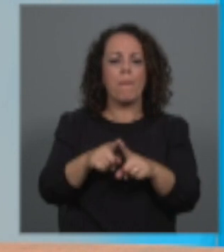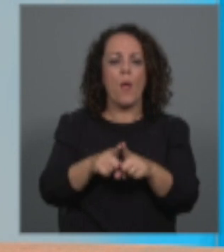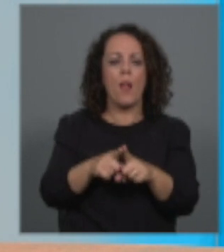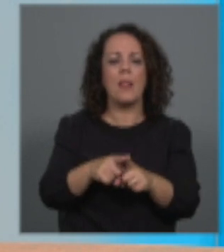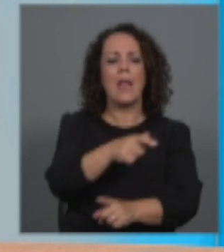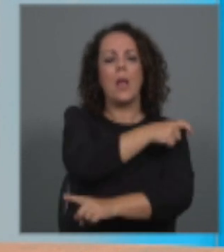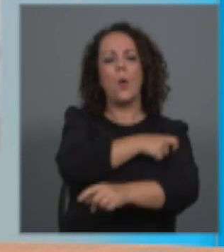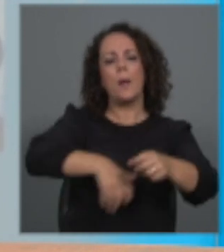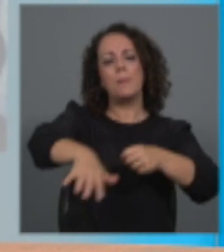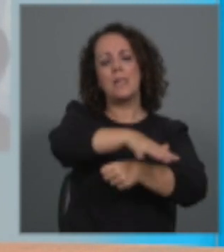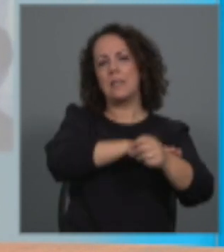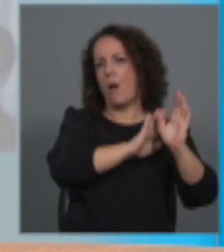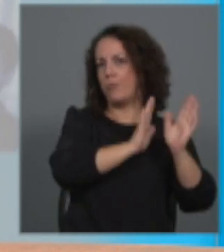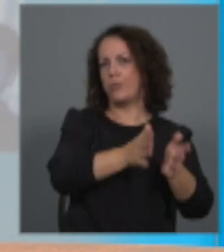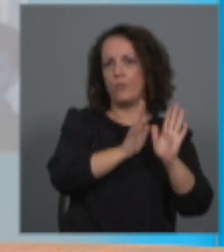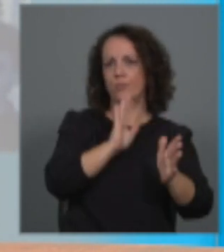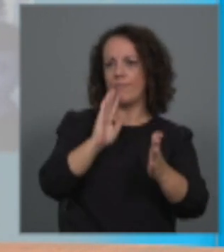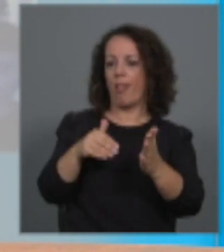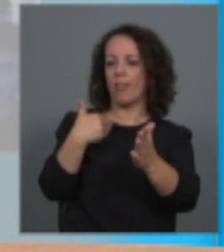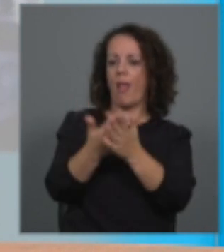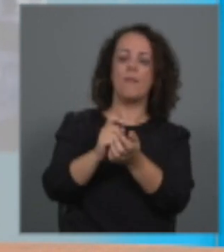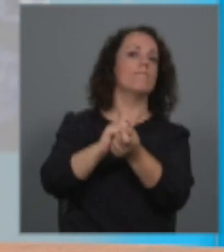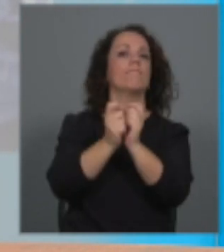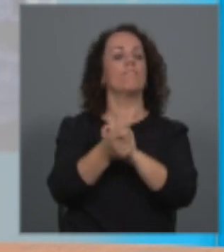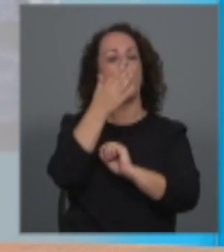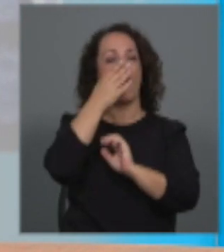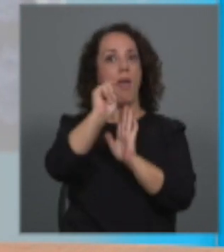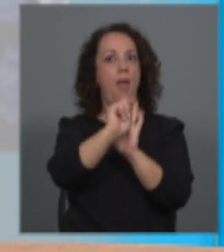representativo para se tornar quase ética.